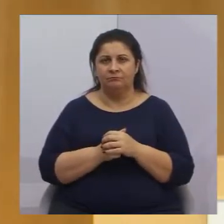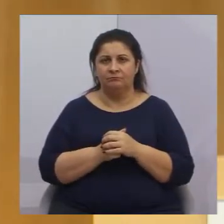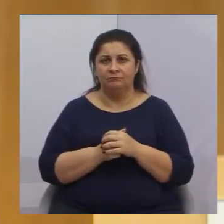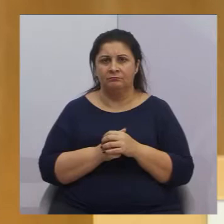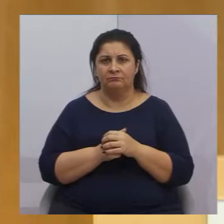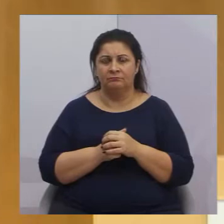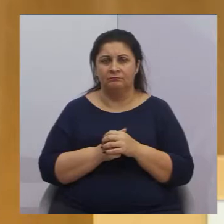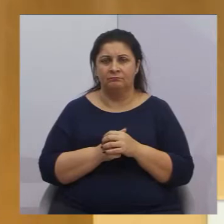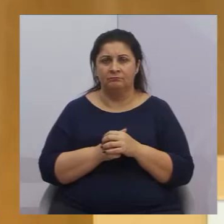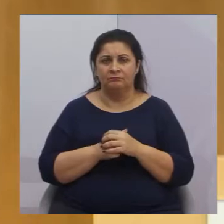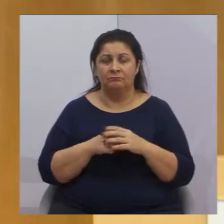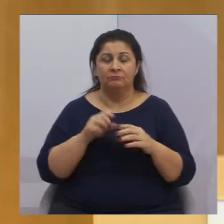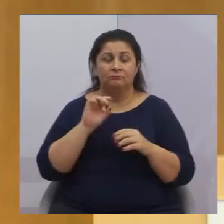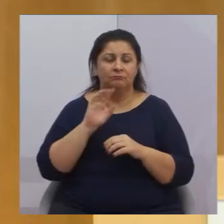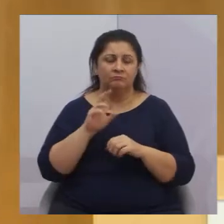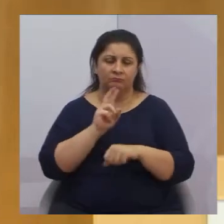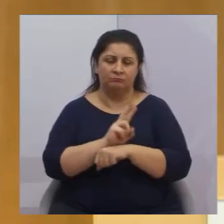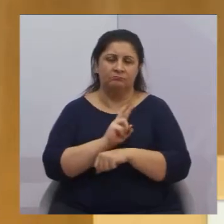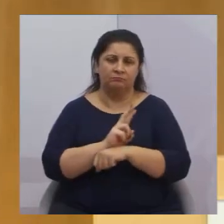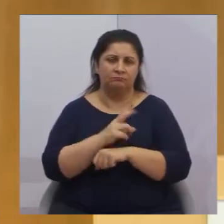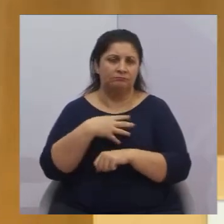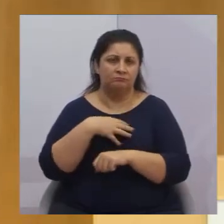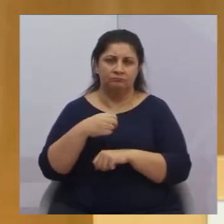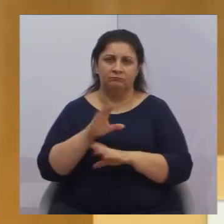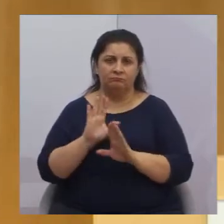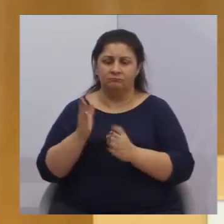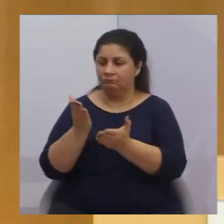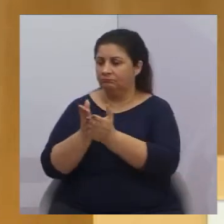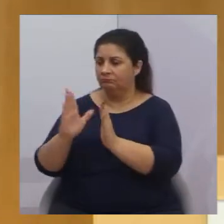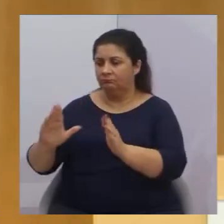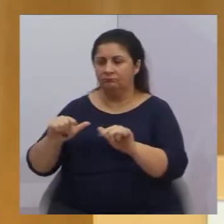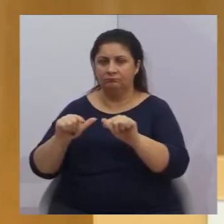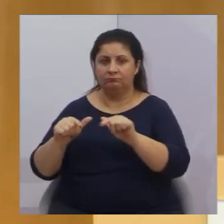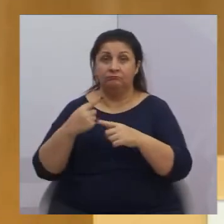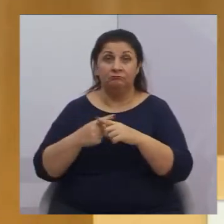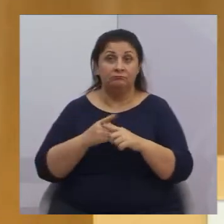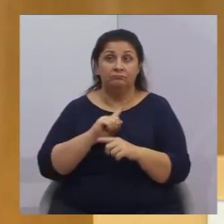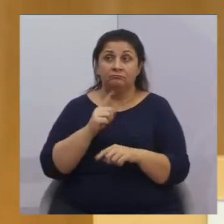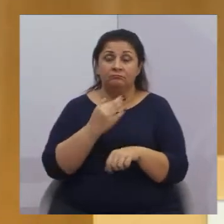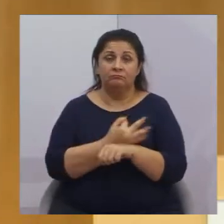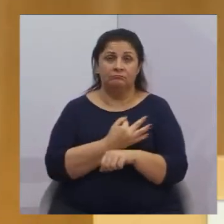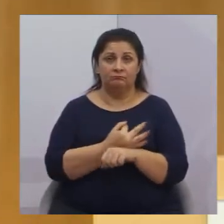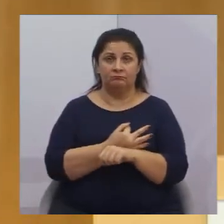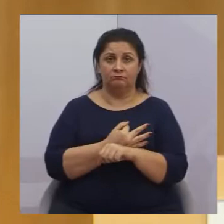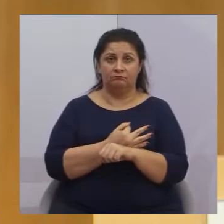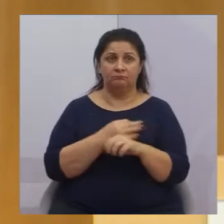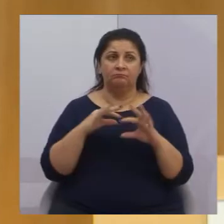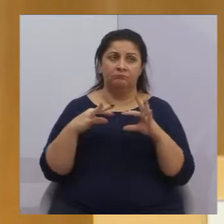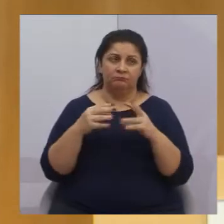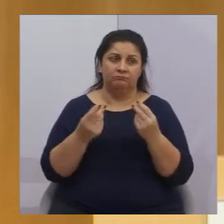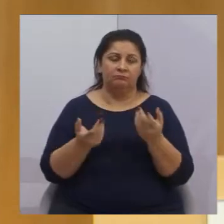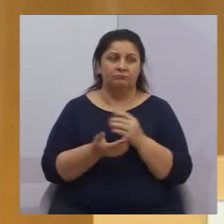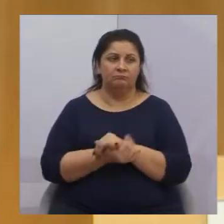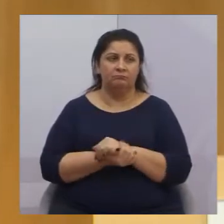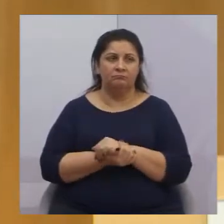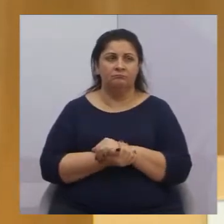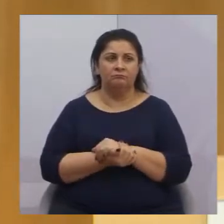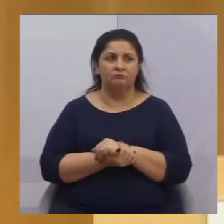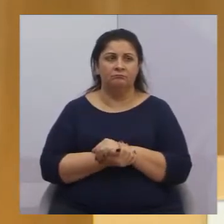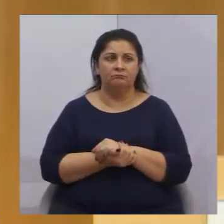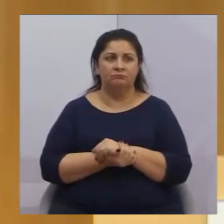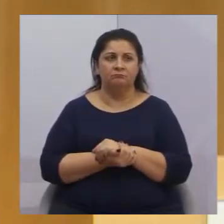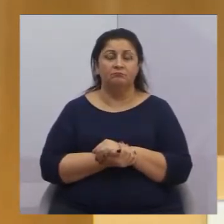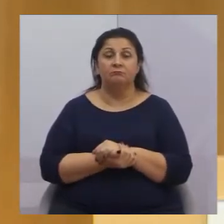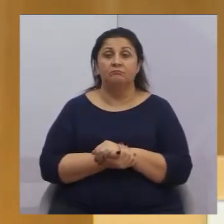ficar somente cuidando dos filhos, né, porque não dava conta, né, de algumas coisas. E aí